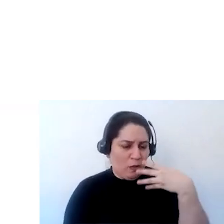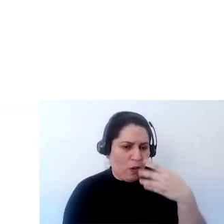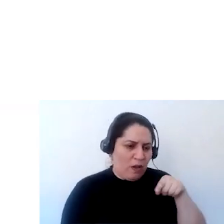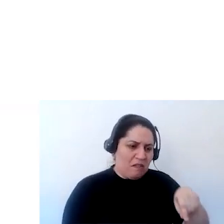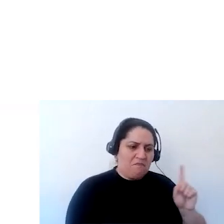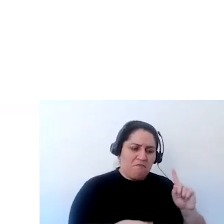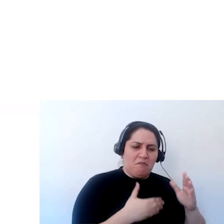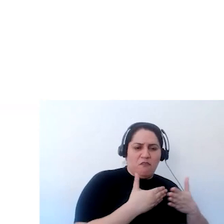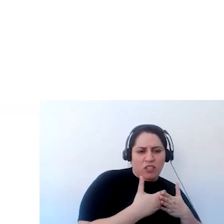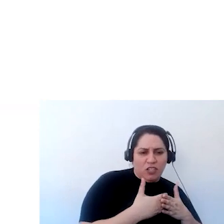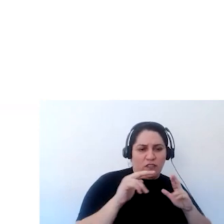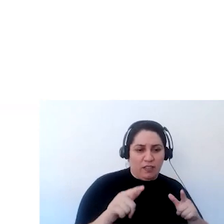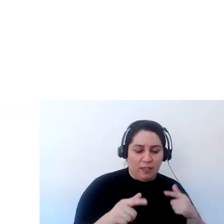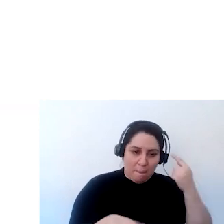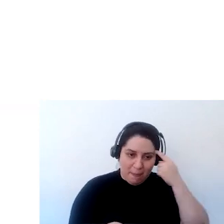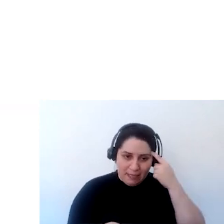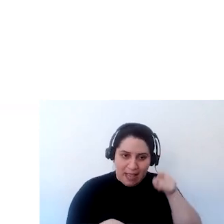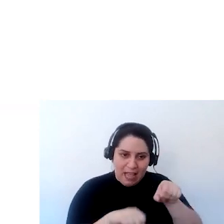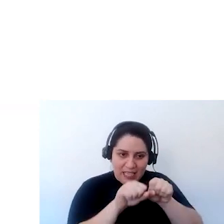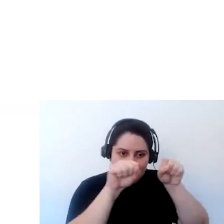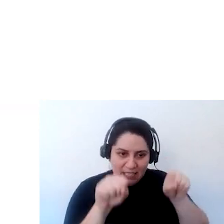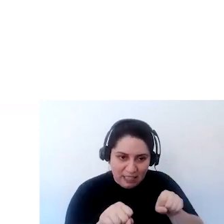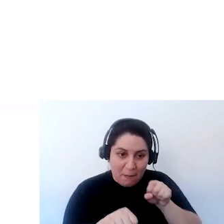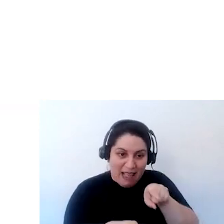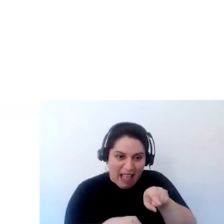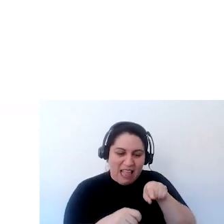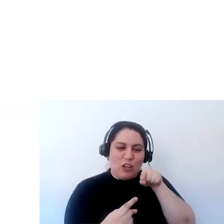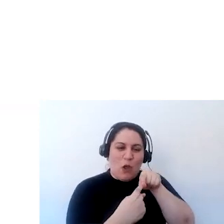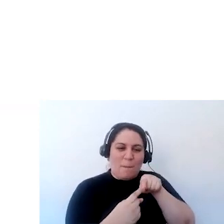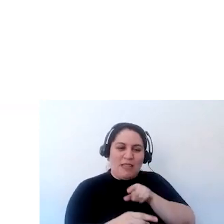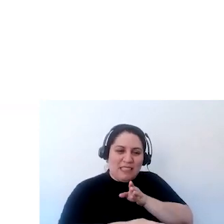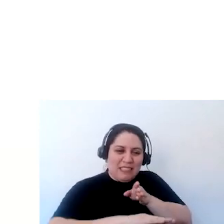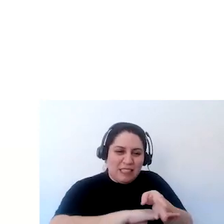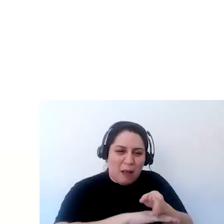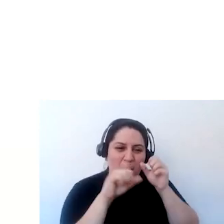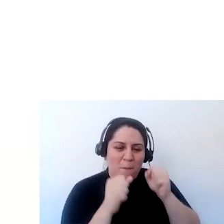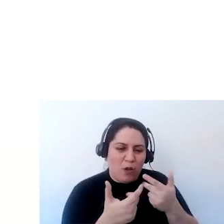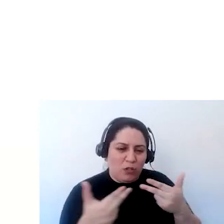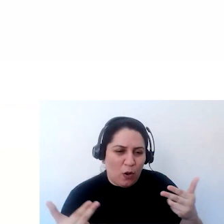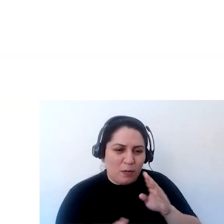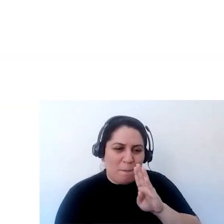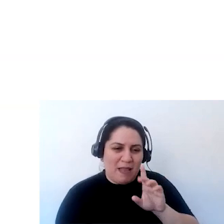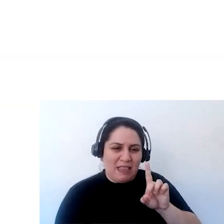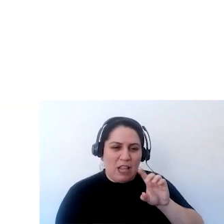estar mais preocupado em proteger esse sistema de um ataque DDoS, né, que vai deixar a aplicação